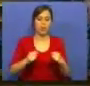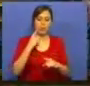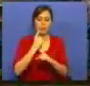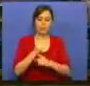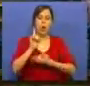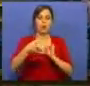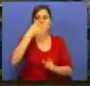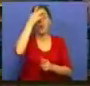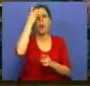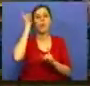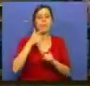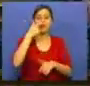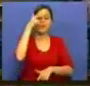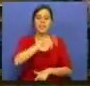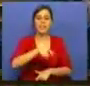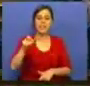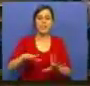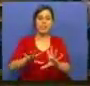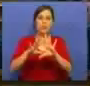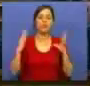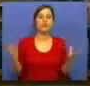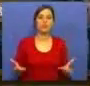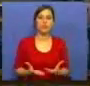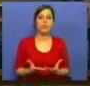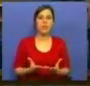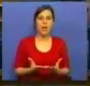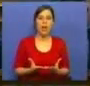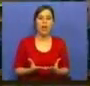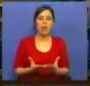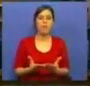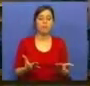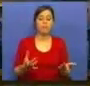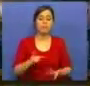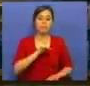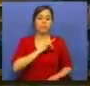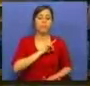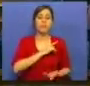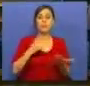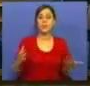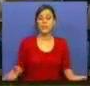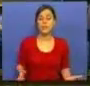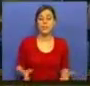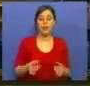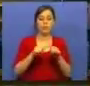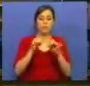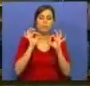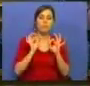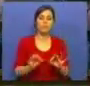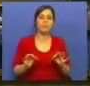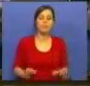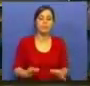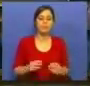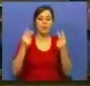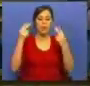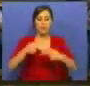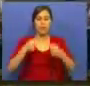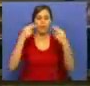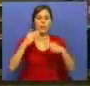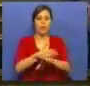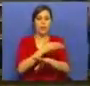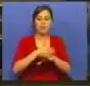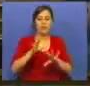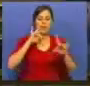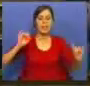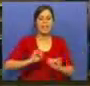que é a opinião da cidadania em geral, que é da preservação de um espaço de fronteira